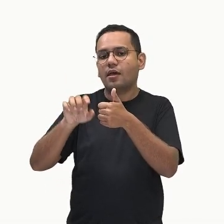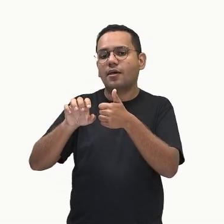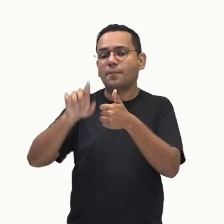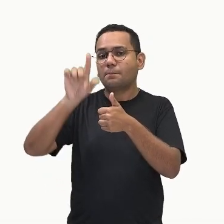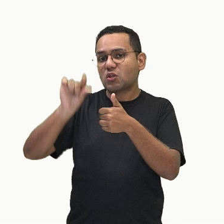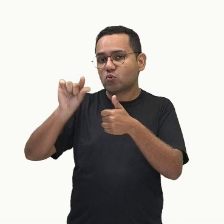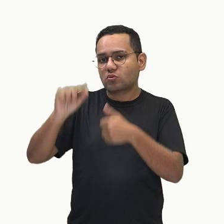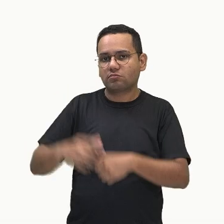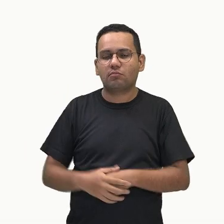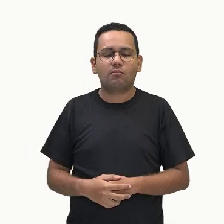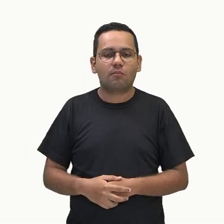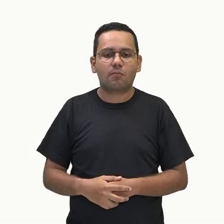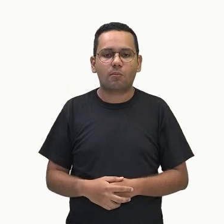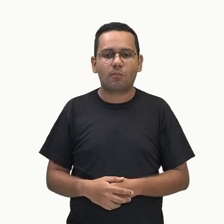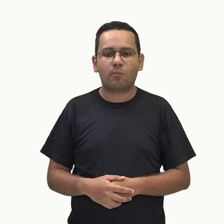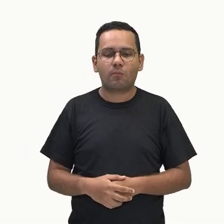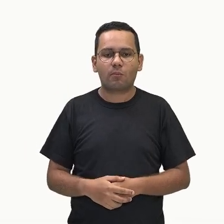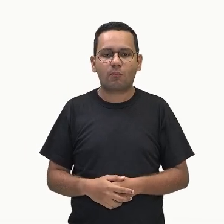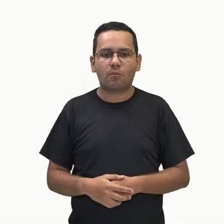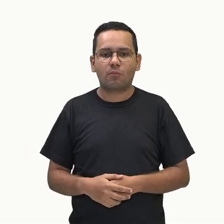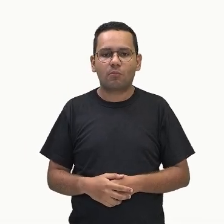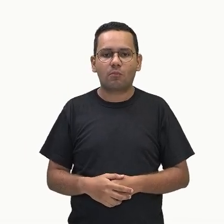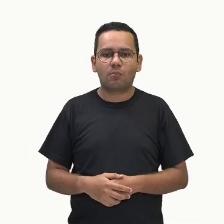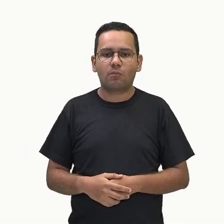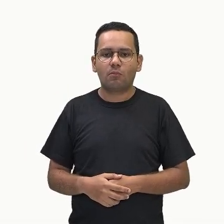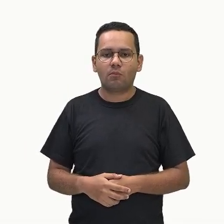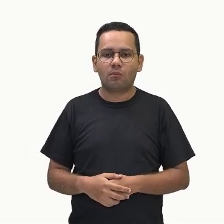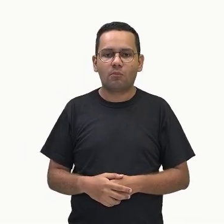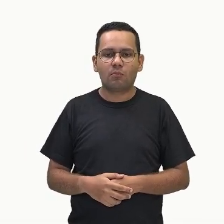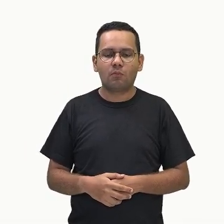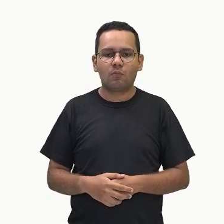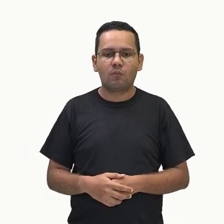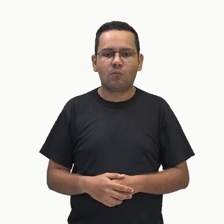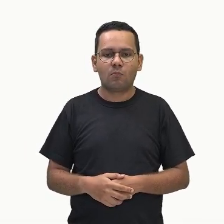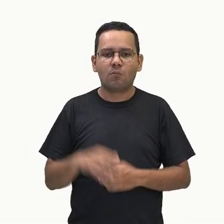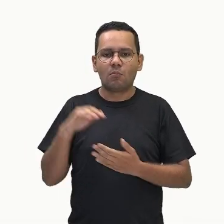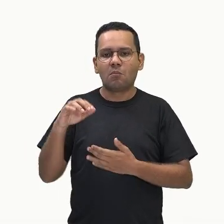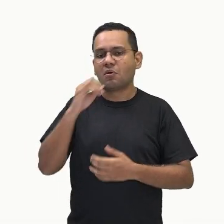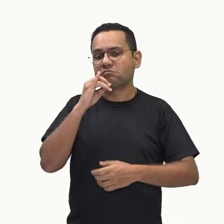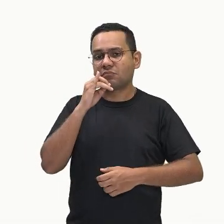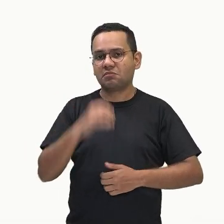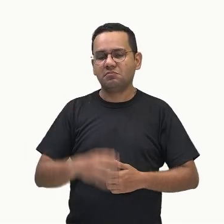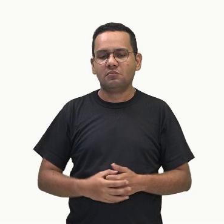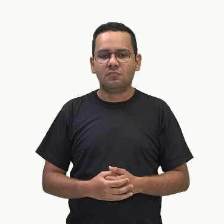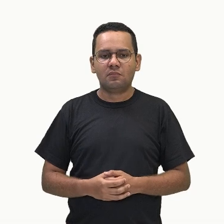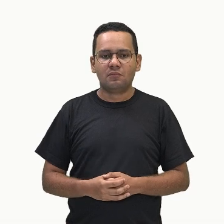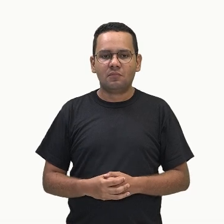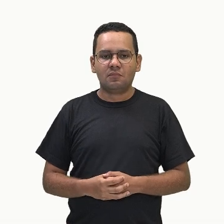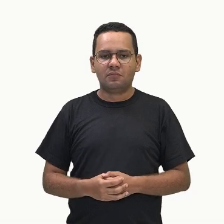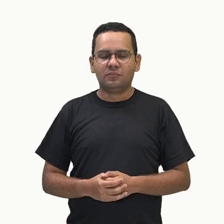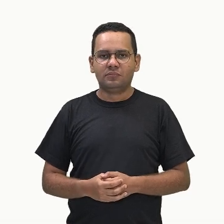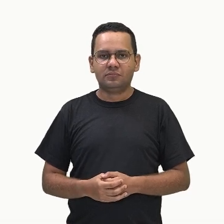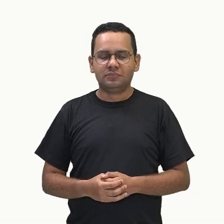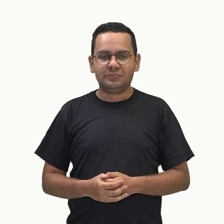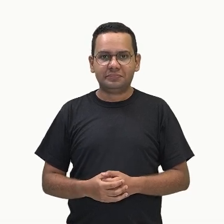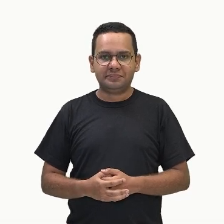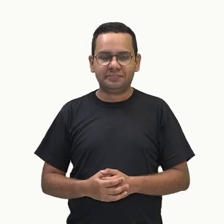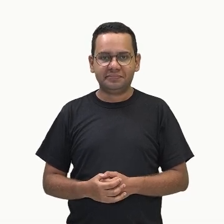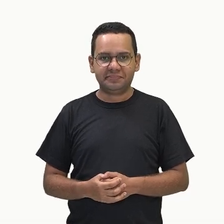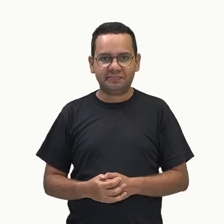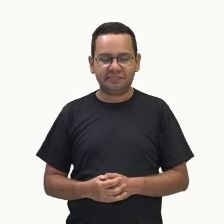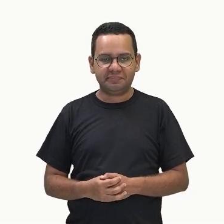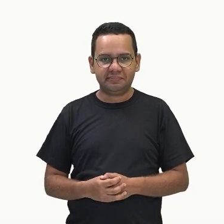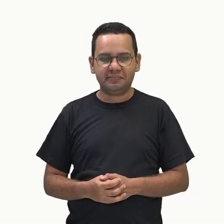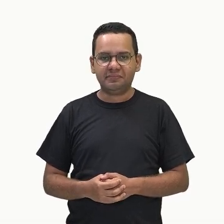letra minúscula. Se essa sigla tiver, por exemplo, né? Então, essa representação,